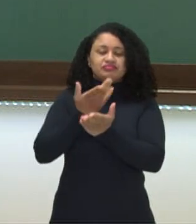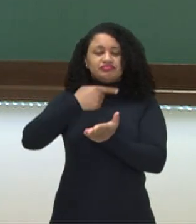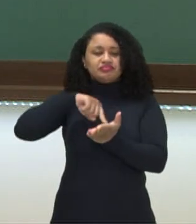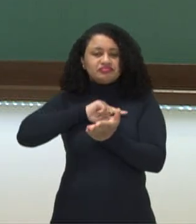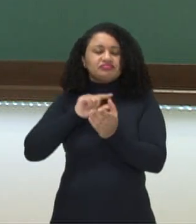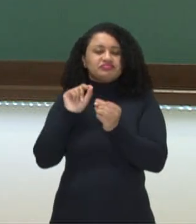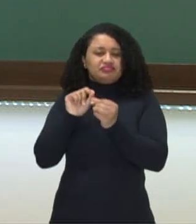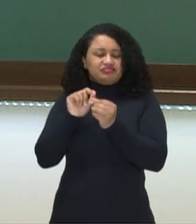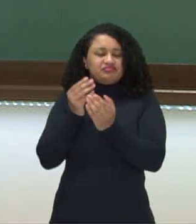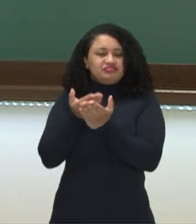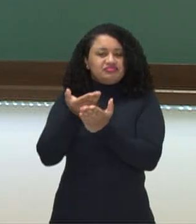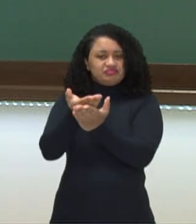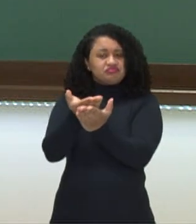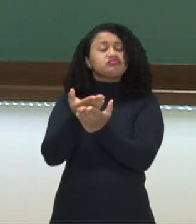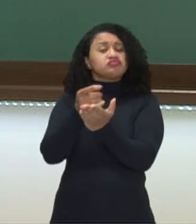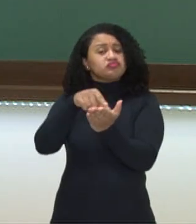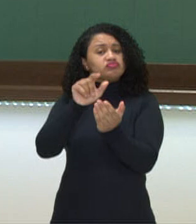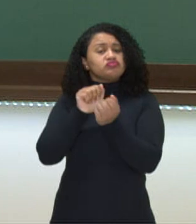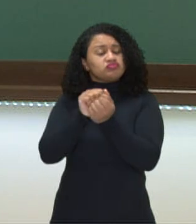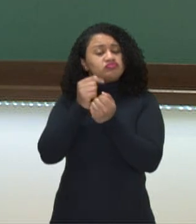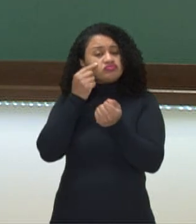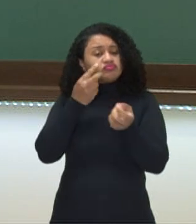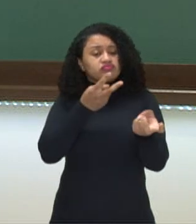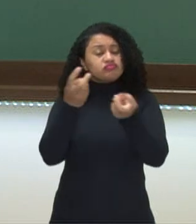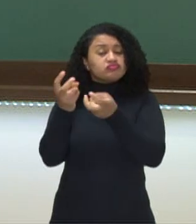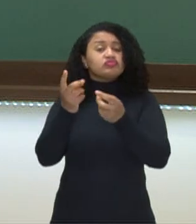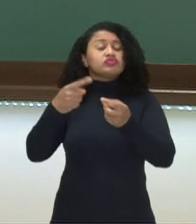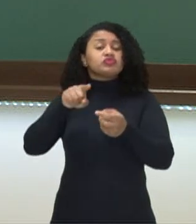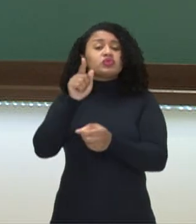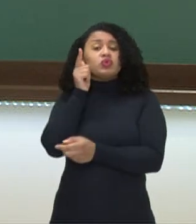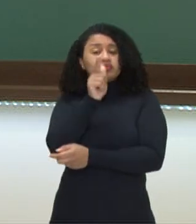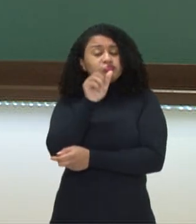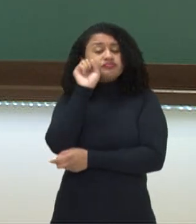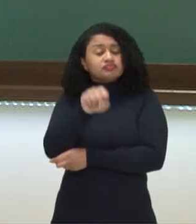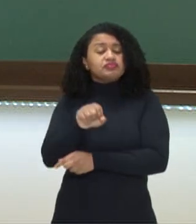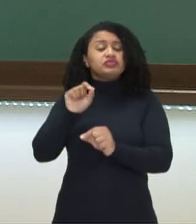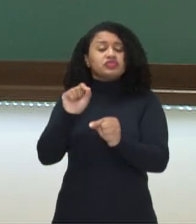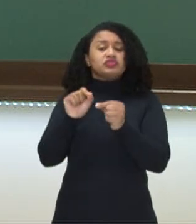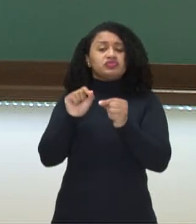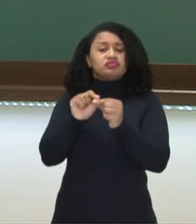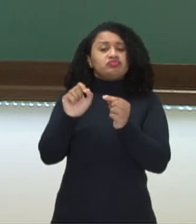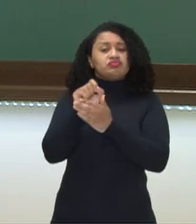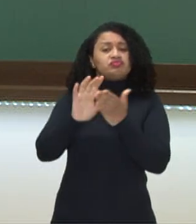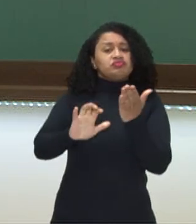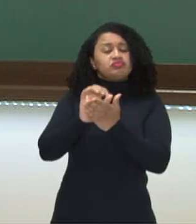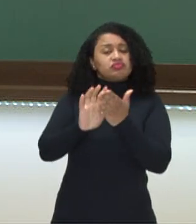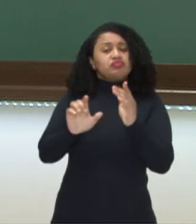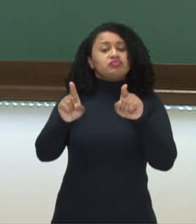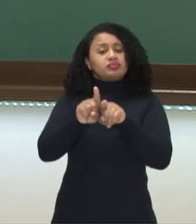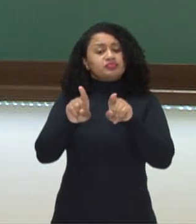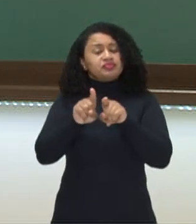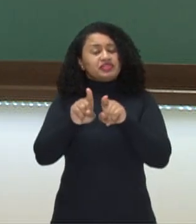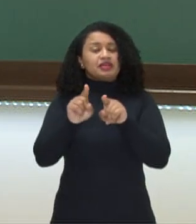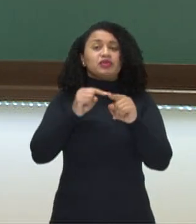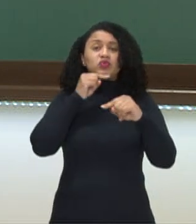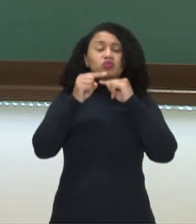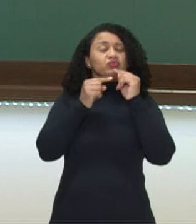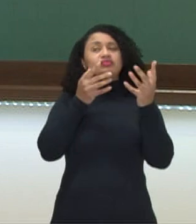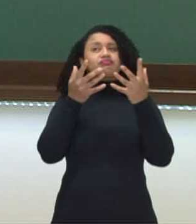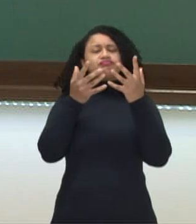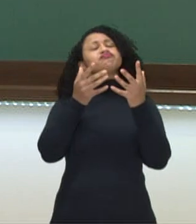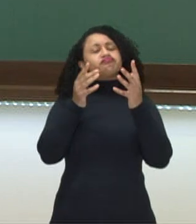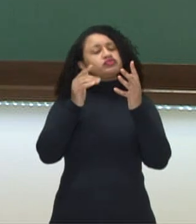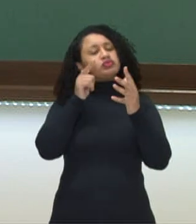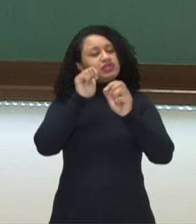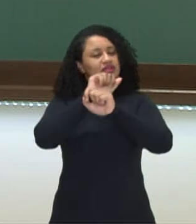estamos fazendo, que você está acompanhando, você consegue sim realizar suas atividades e eliminar suas dúvidas,